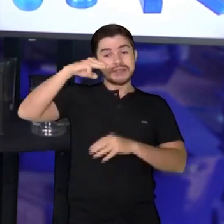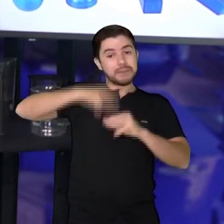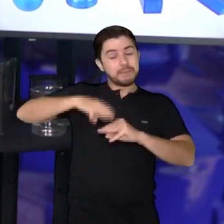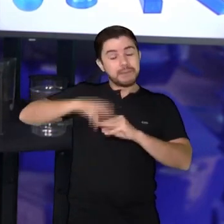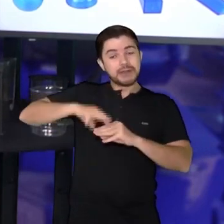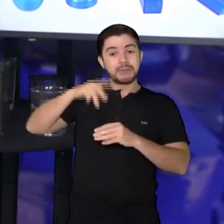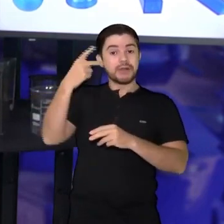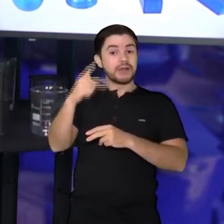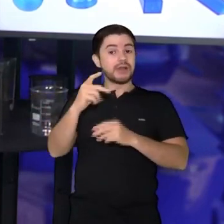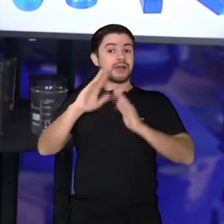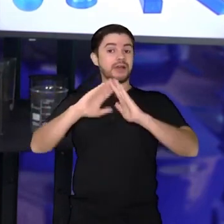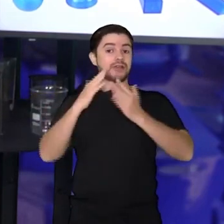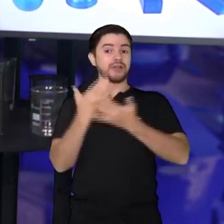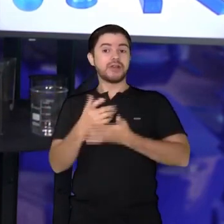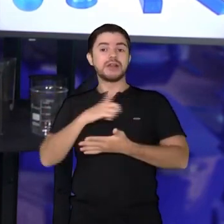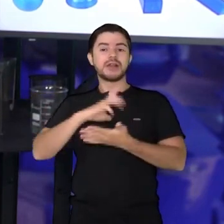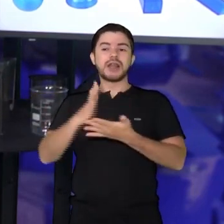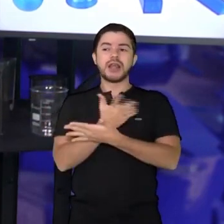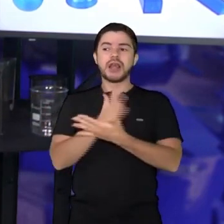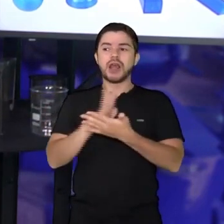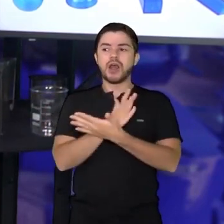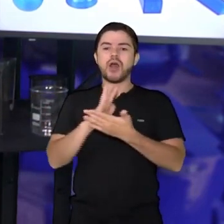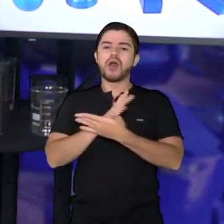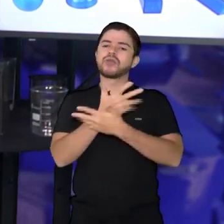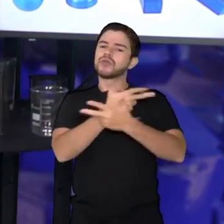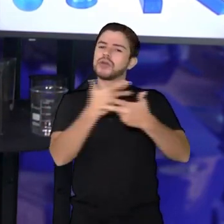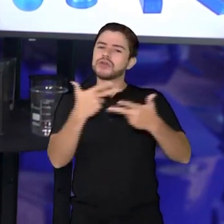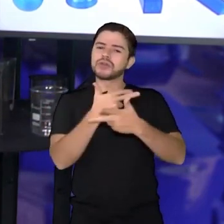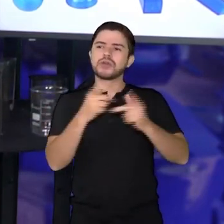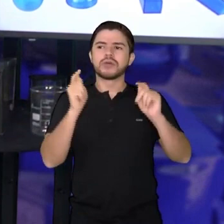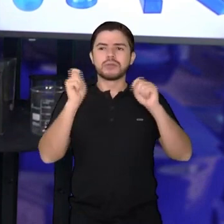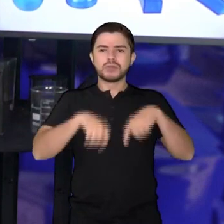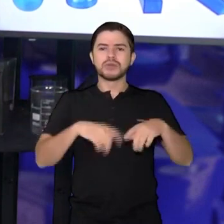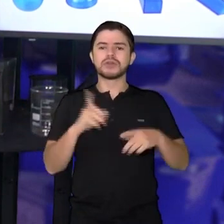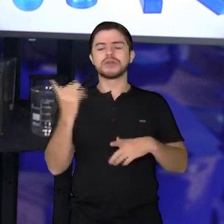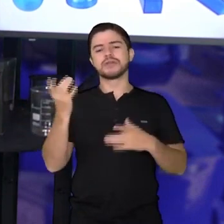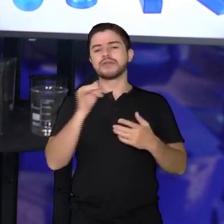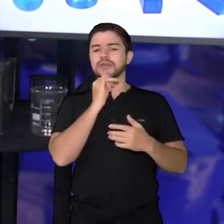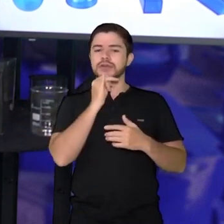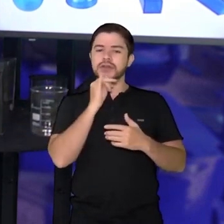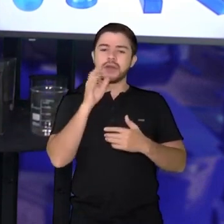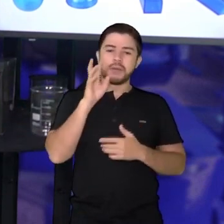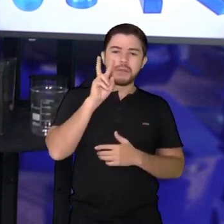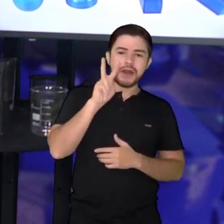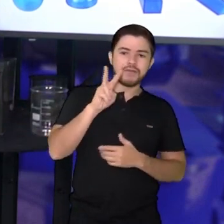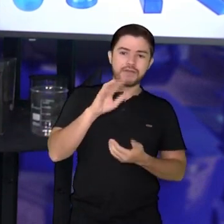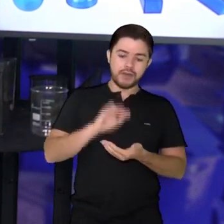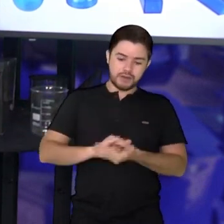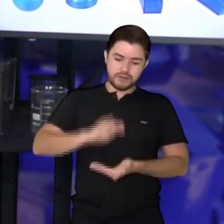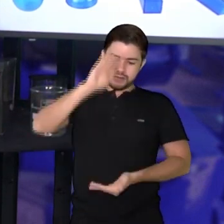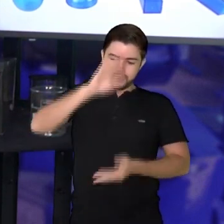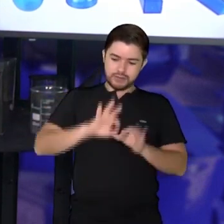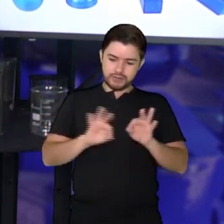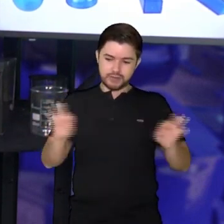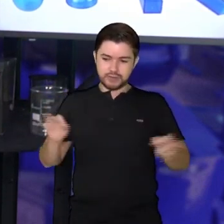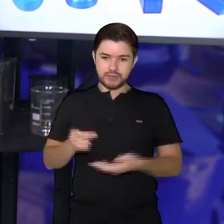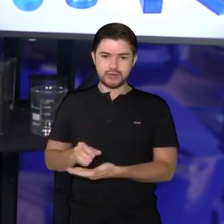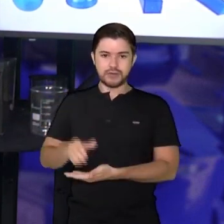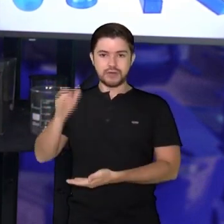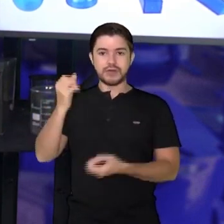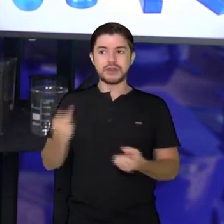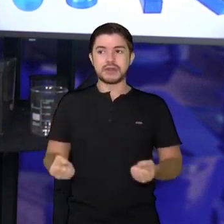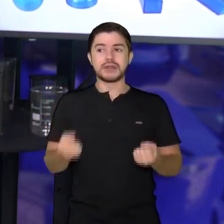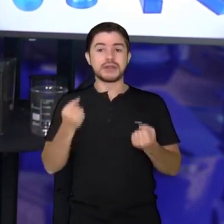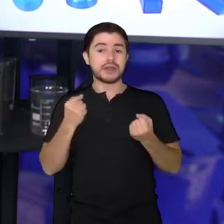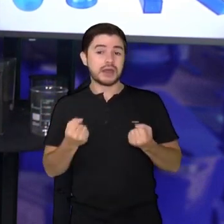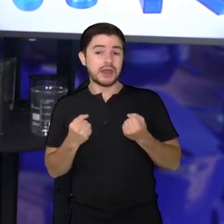equipamentos que ele consegue representar o formato. A gente pode utilizar para verificar o volume, a capacidade, que é